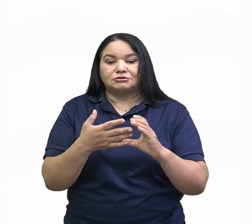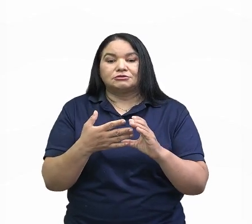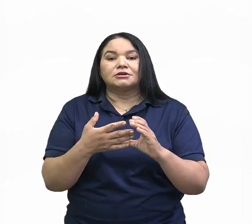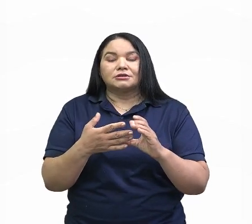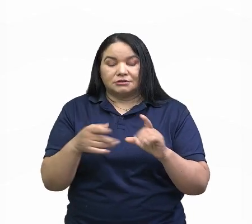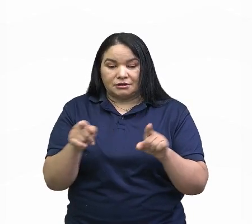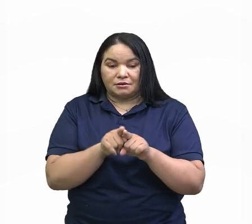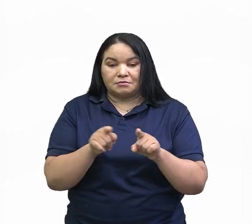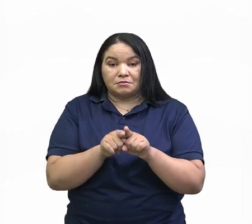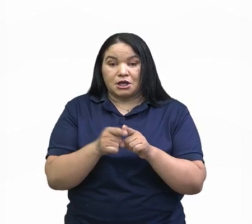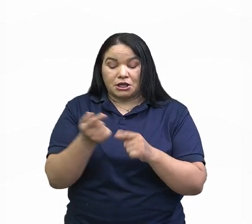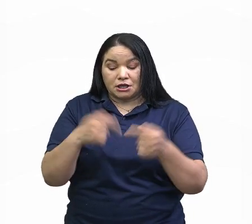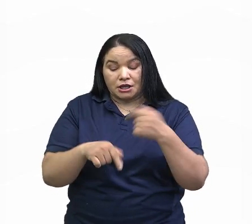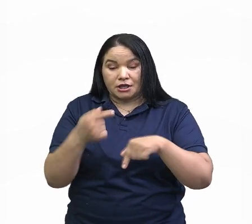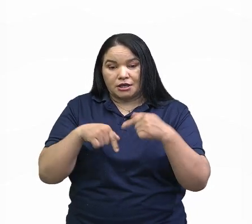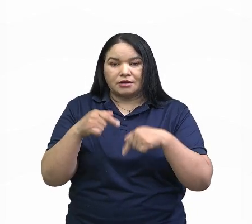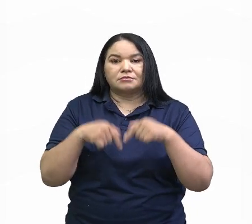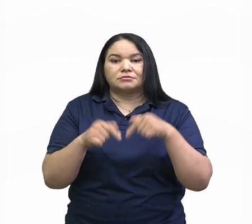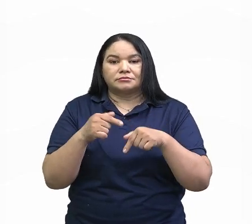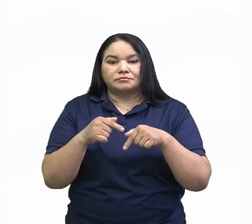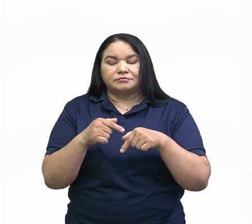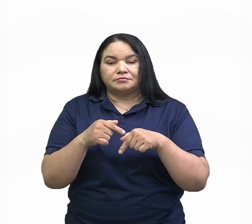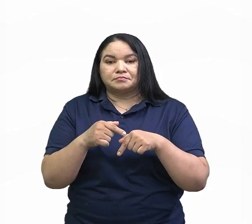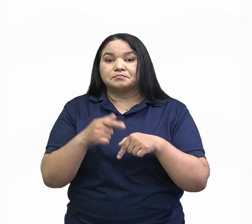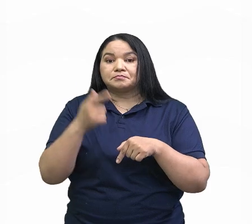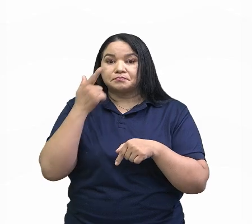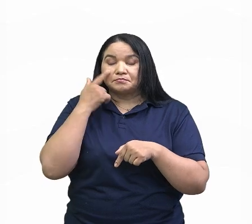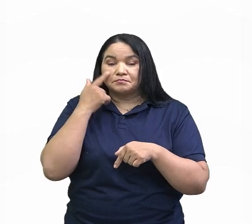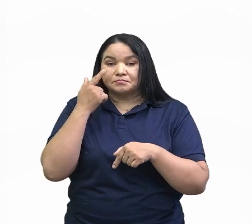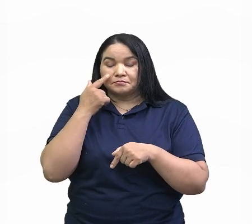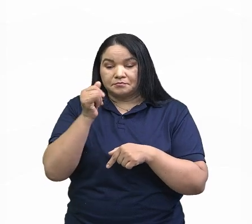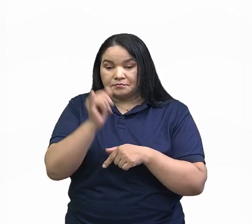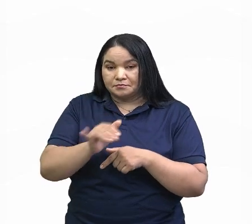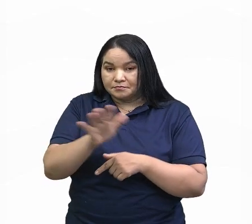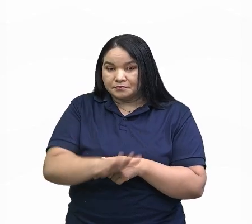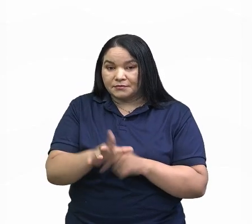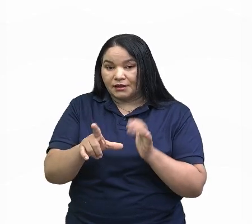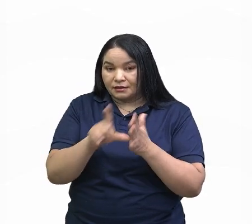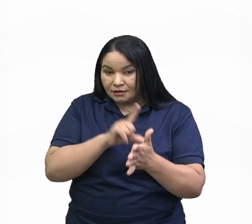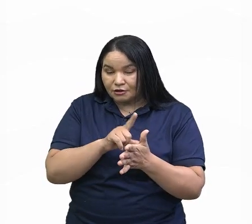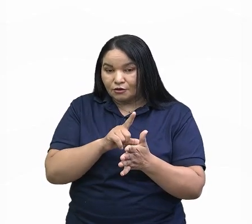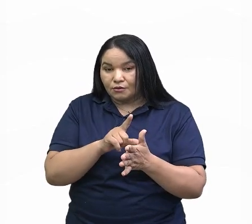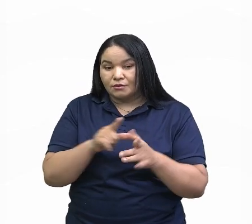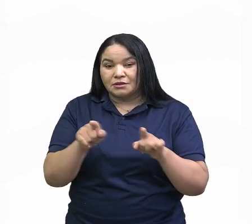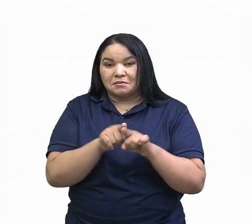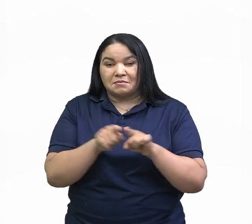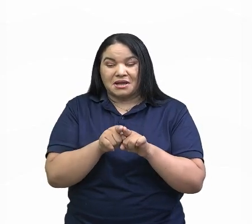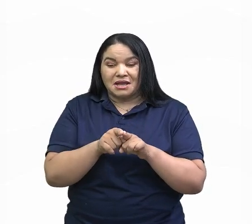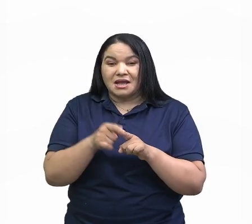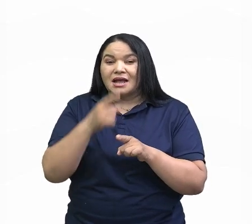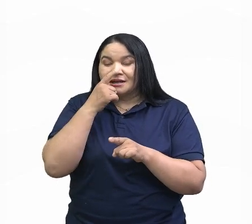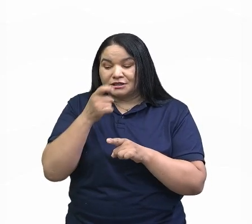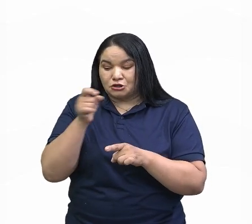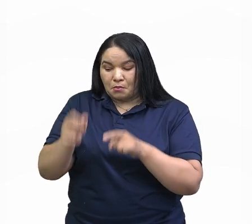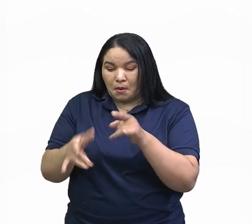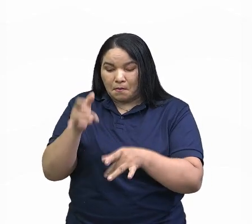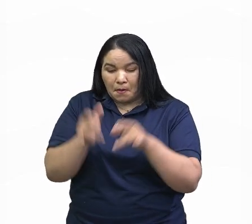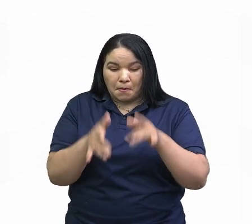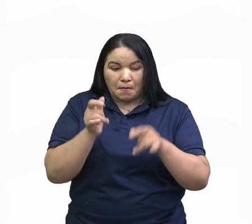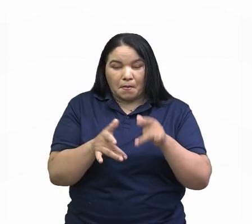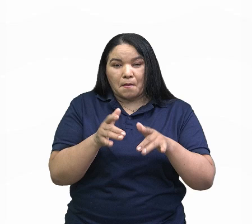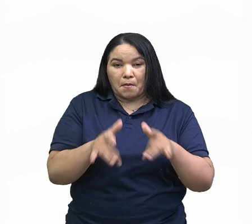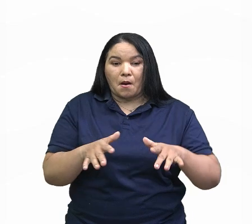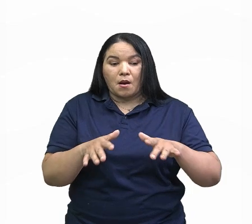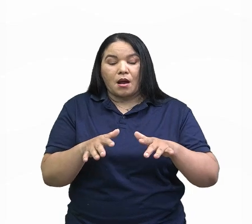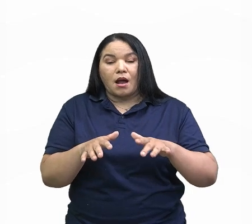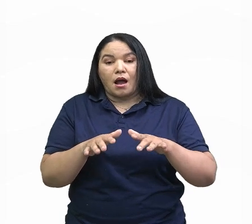e químicas, como aquela imagem que a gente observou agora há pouco, de bastante lixo na água, né? Então